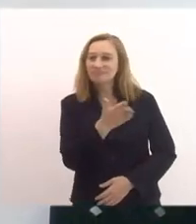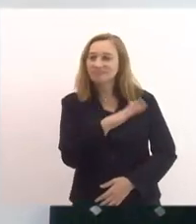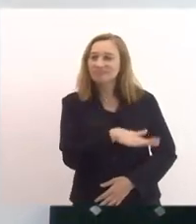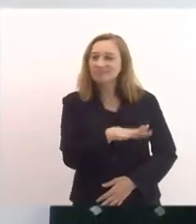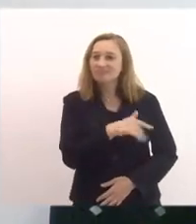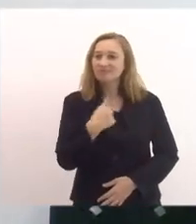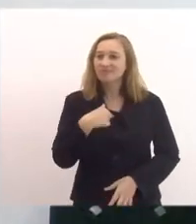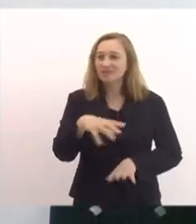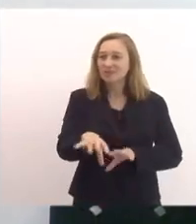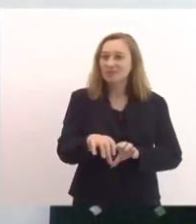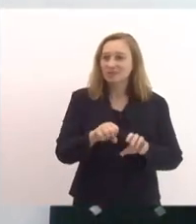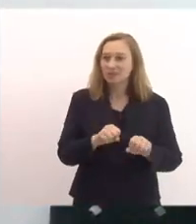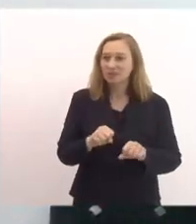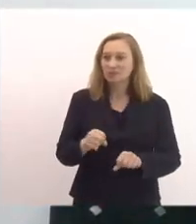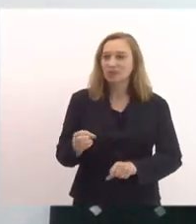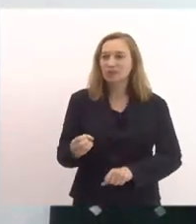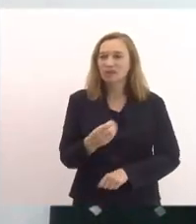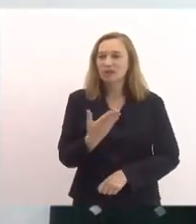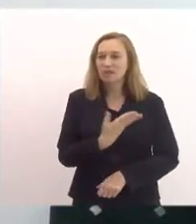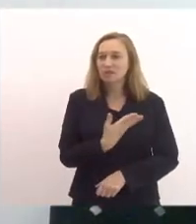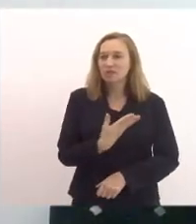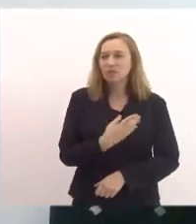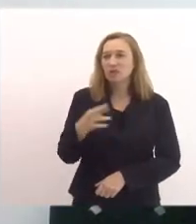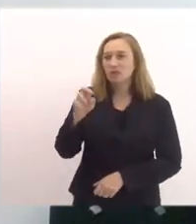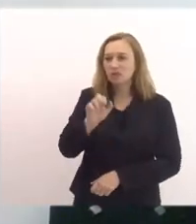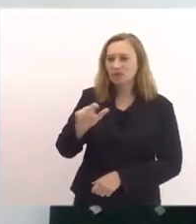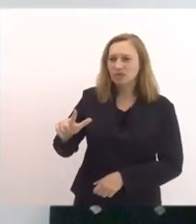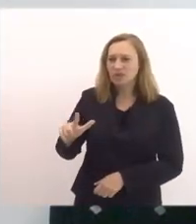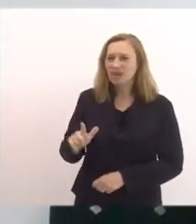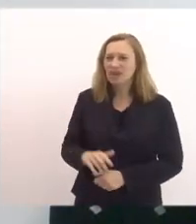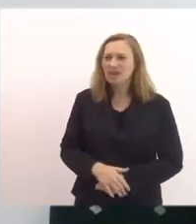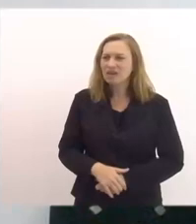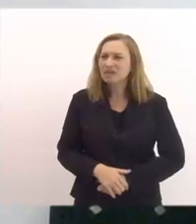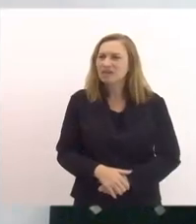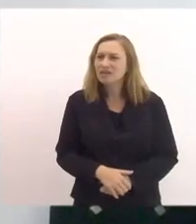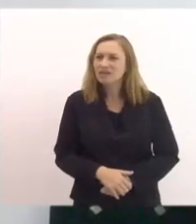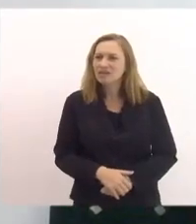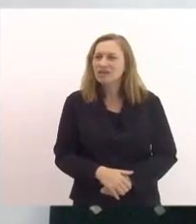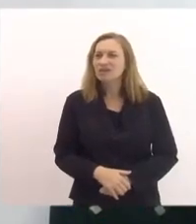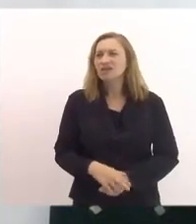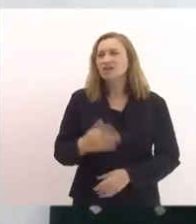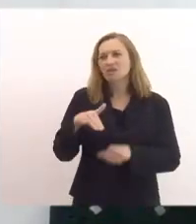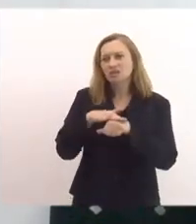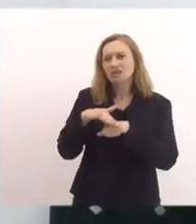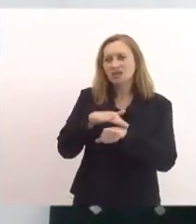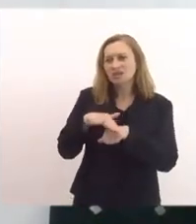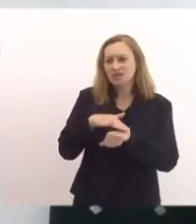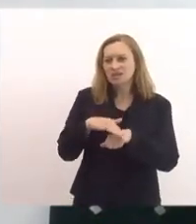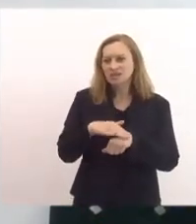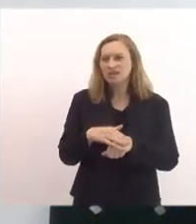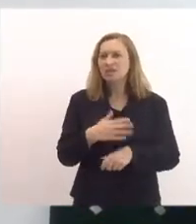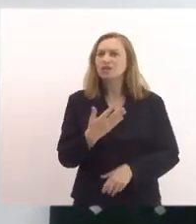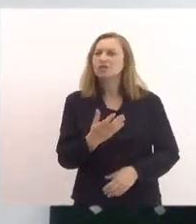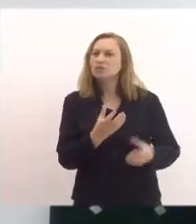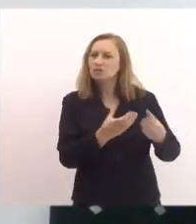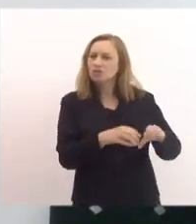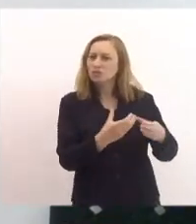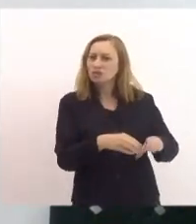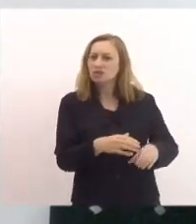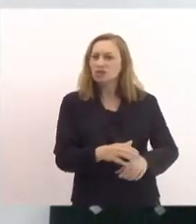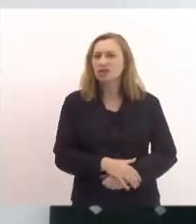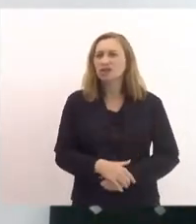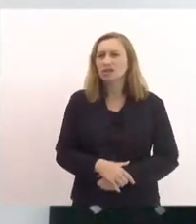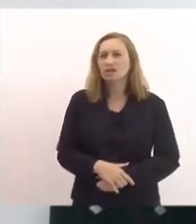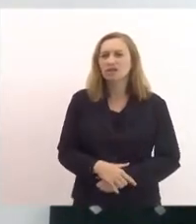reformado, amigo do Coronel Bucassis, né? Estive conversando com ele a respeito também dos concursados. E eu